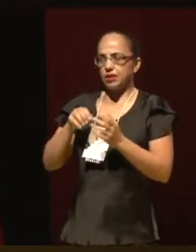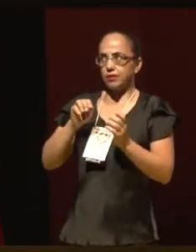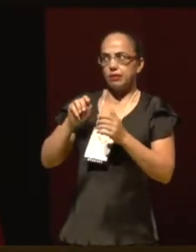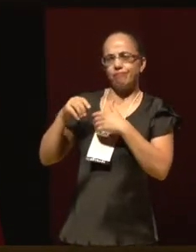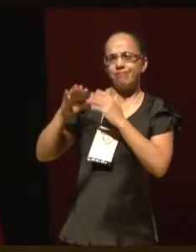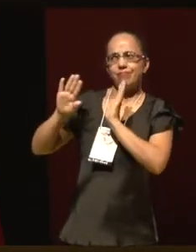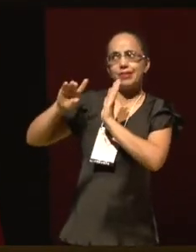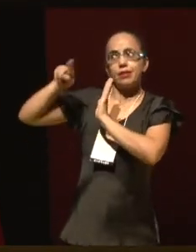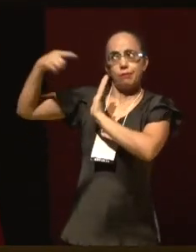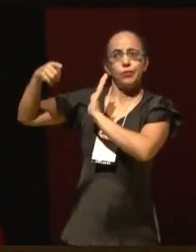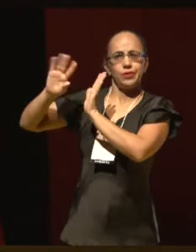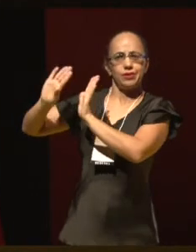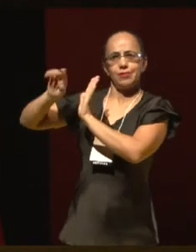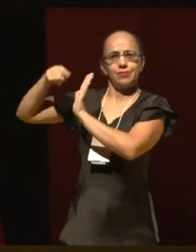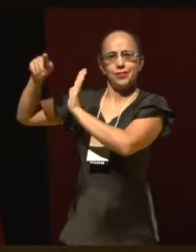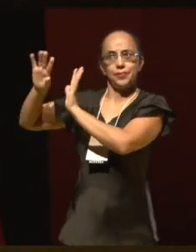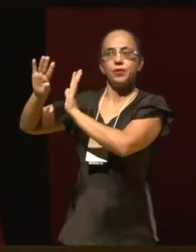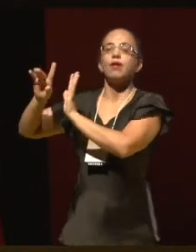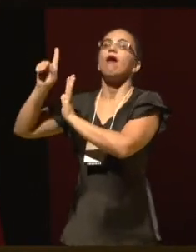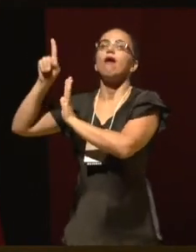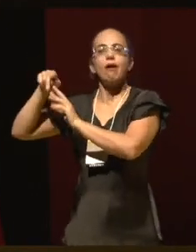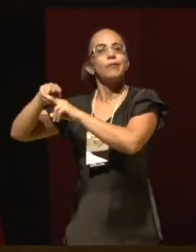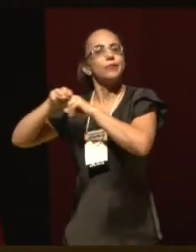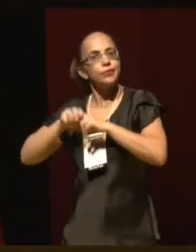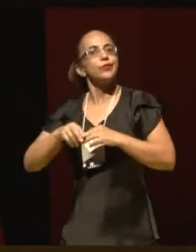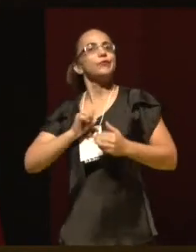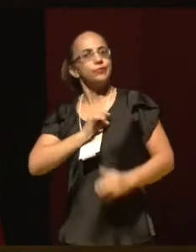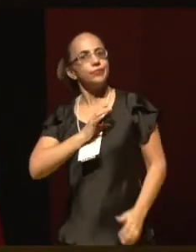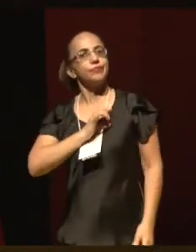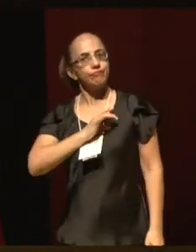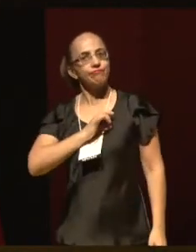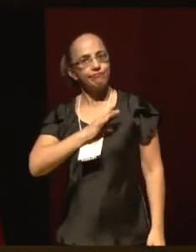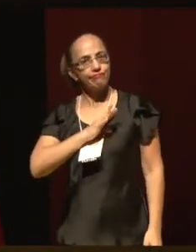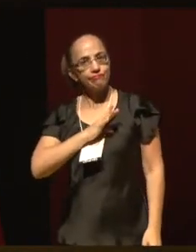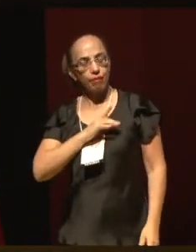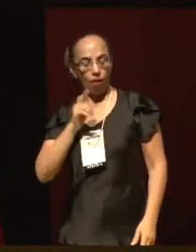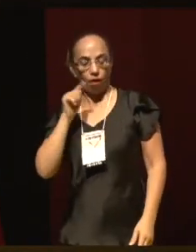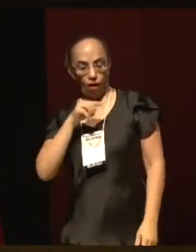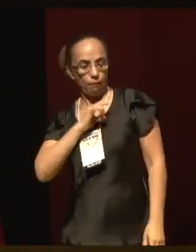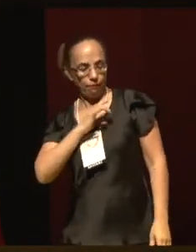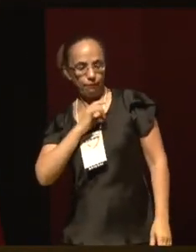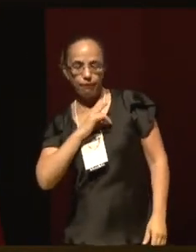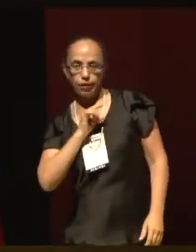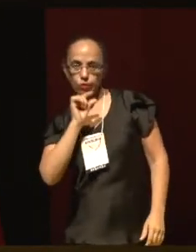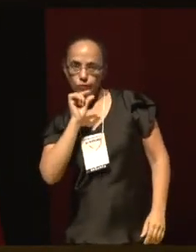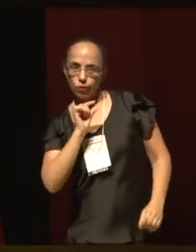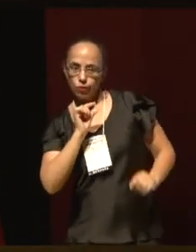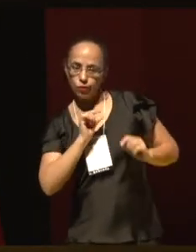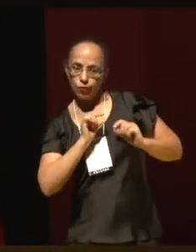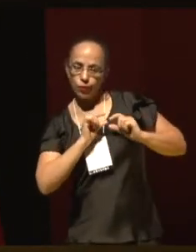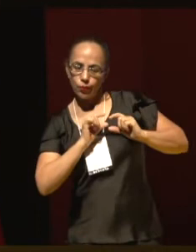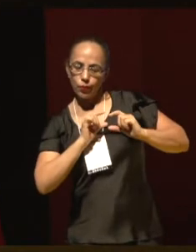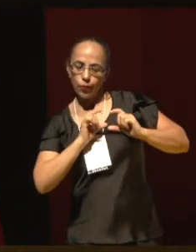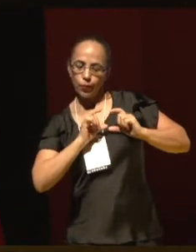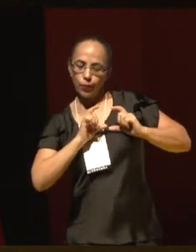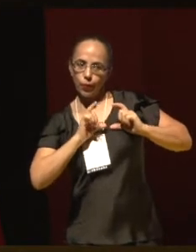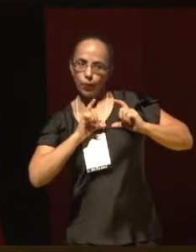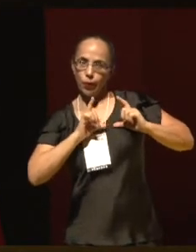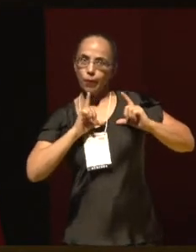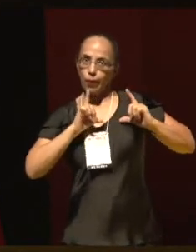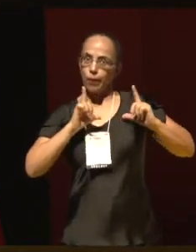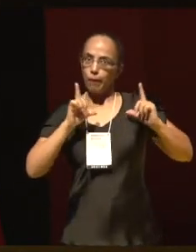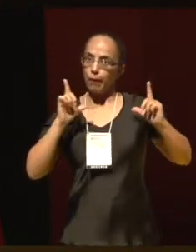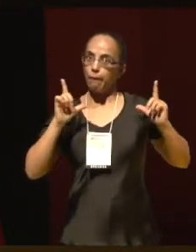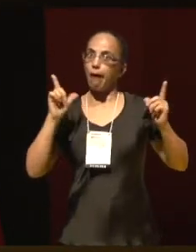as decisões, ficamos com medo. E esse medo, pouco a pouco, vai convertindo-se em um medo